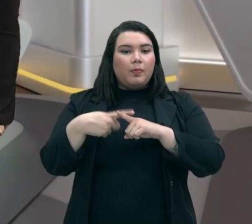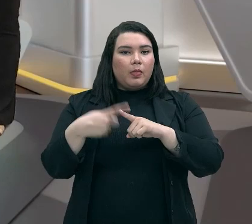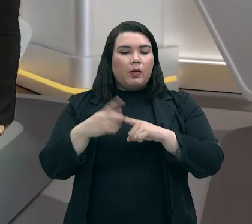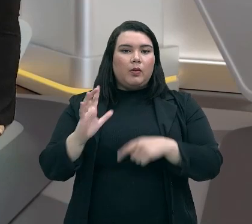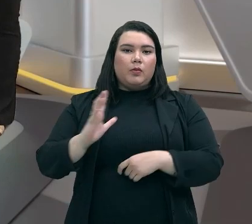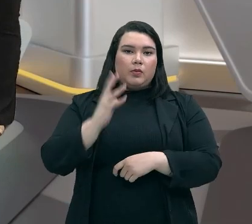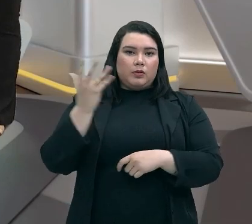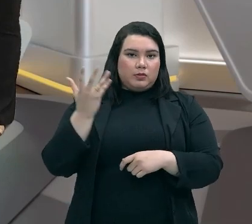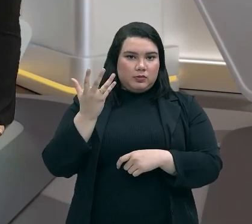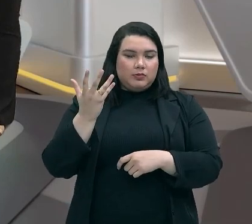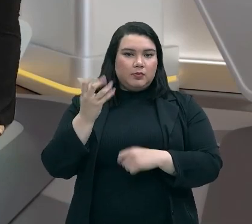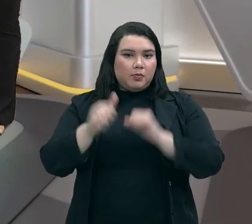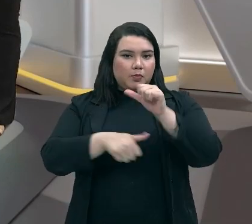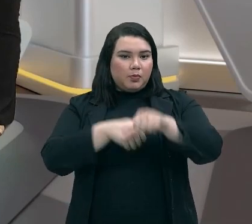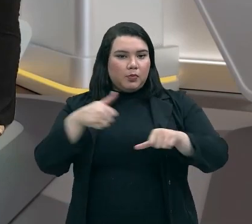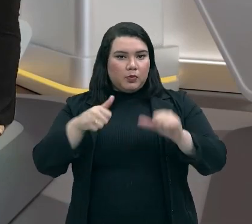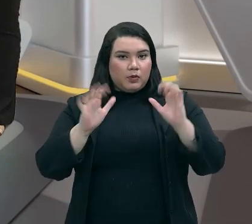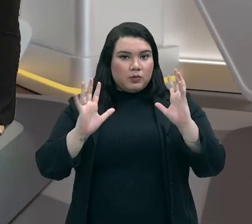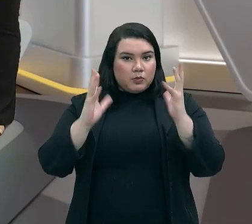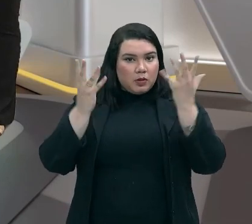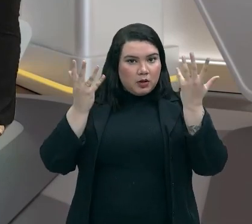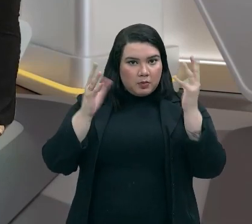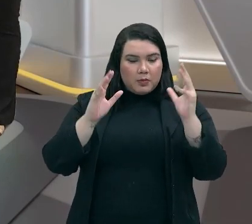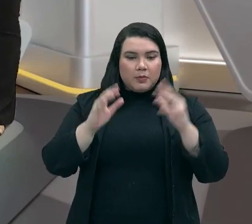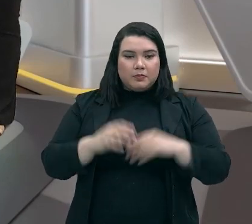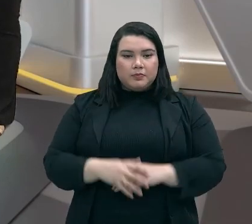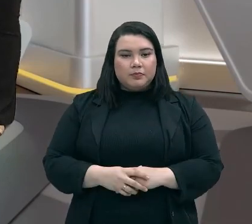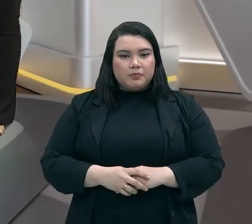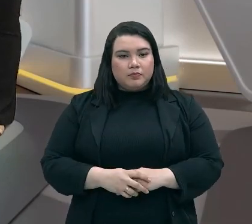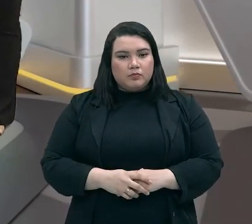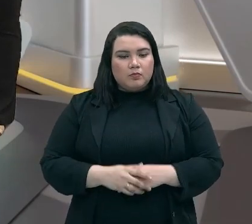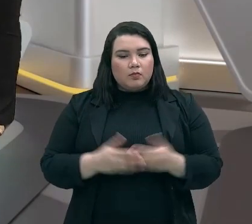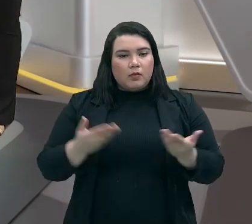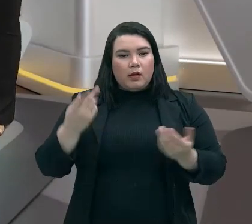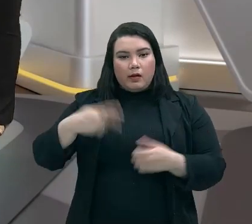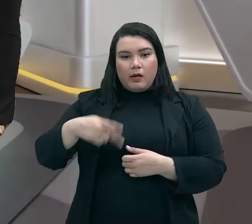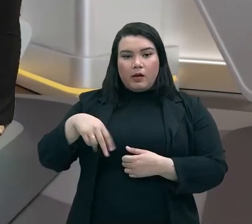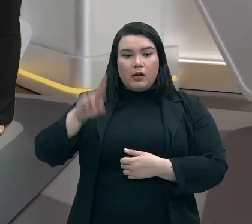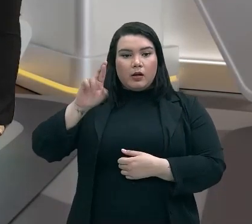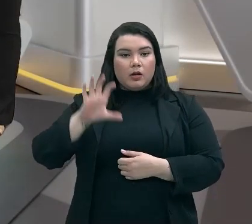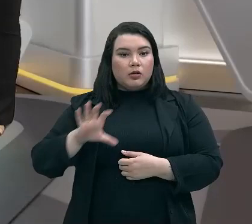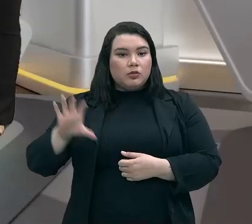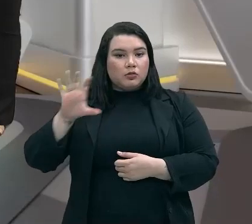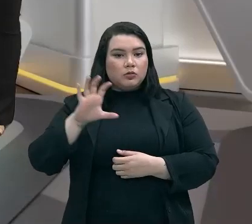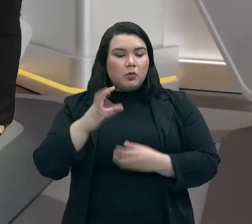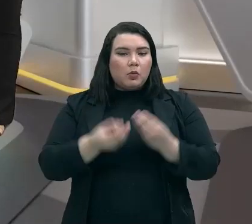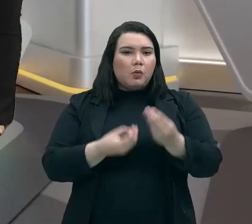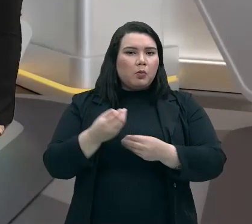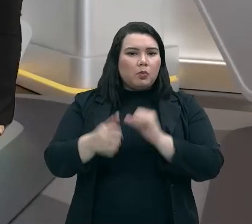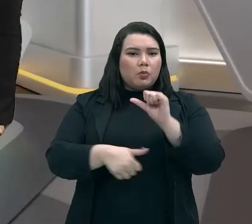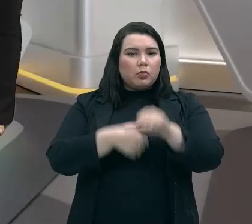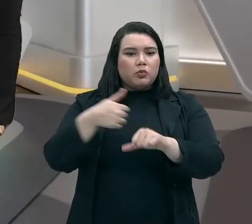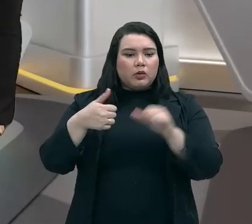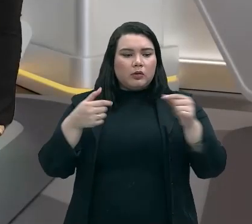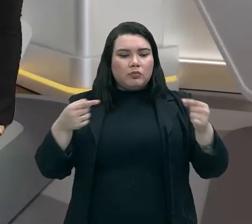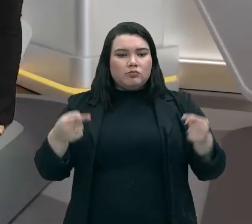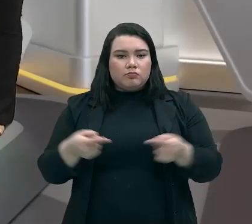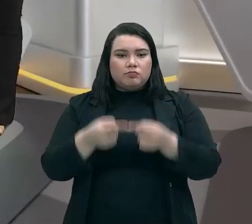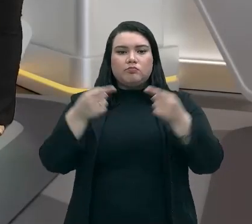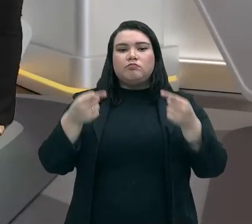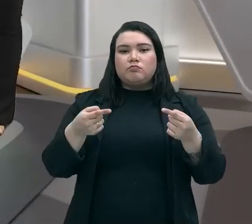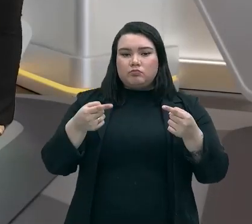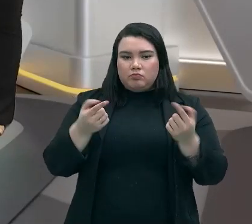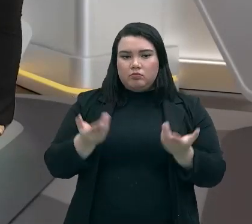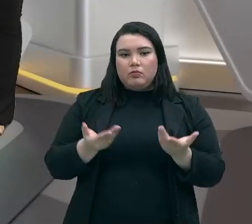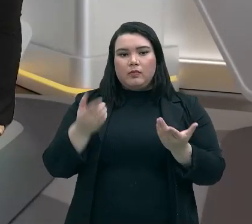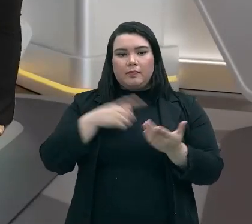mudanças climáticas. Trazendo aqui para nós um pouco da nossa região, né? De que maneira essa mudança climática pode afetar aí